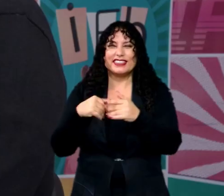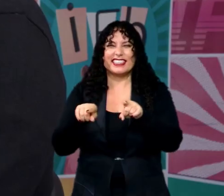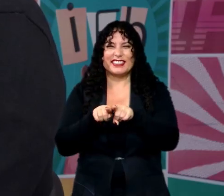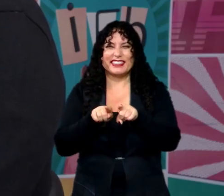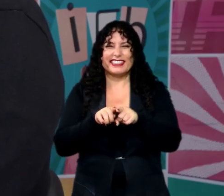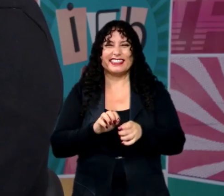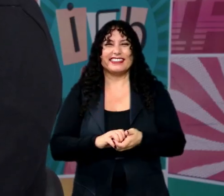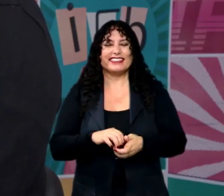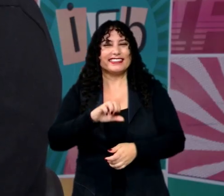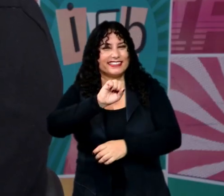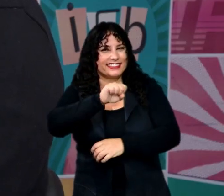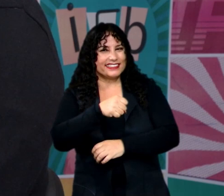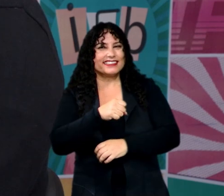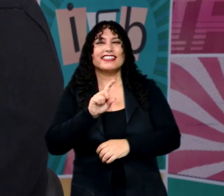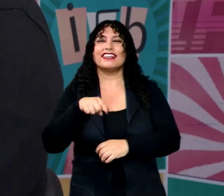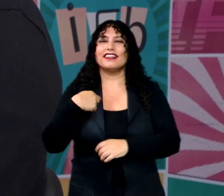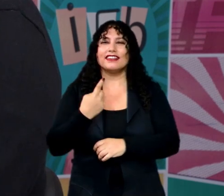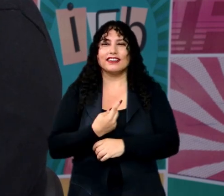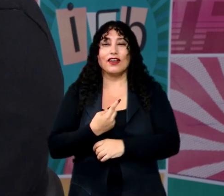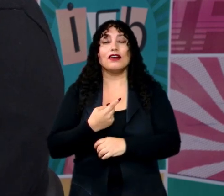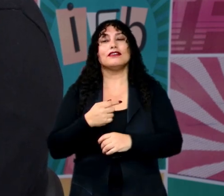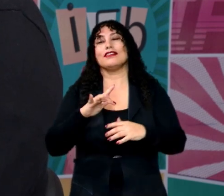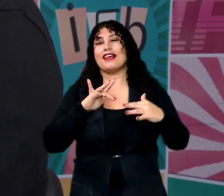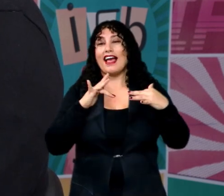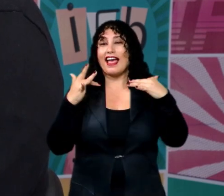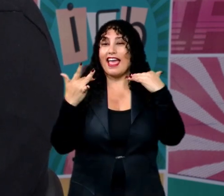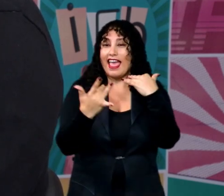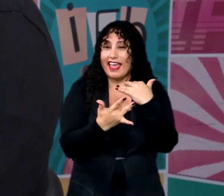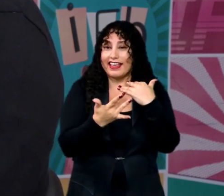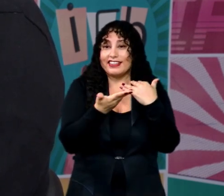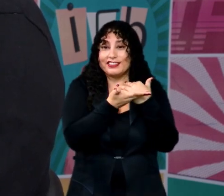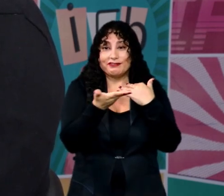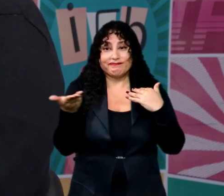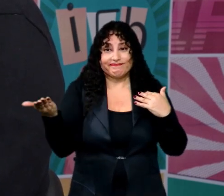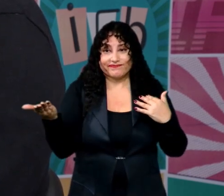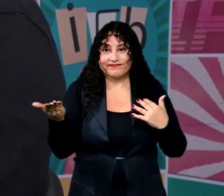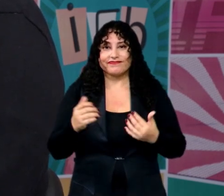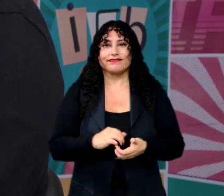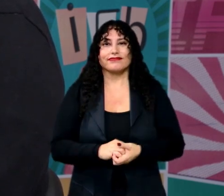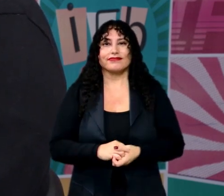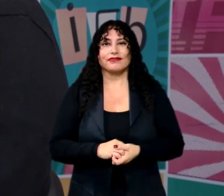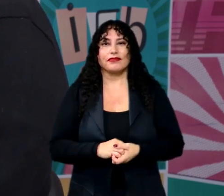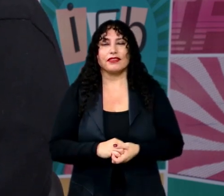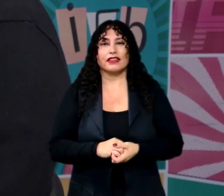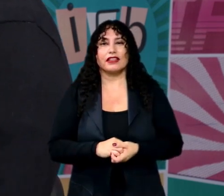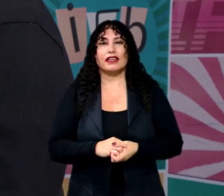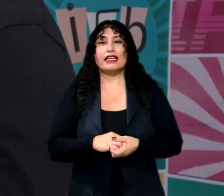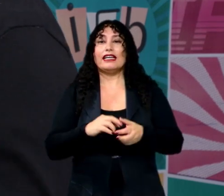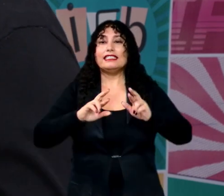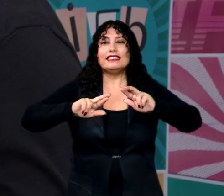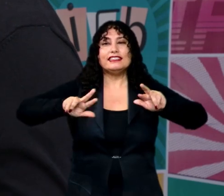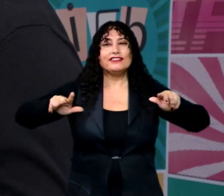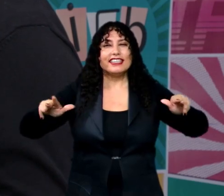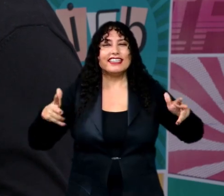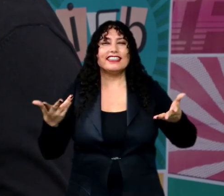sim. A gente está nas redes sociais aí, né? Uhum. Devido às